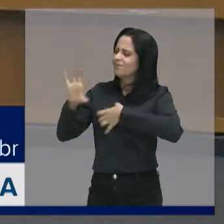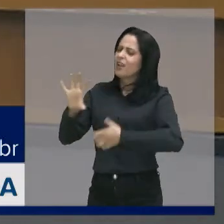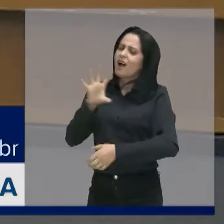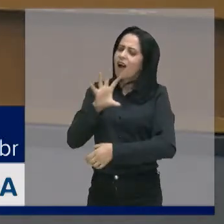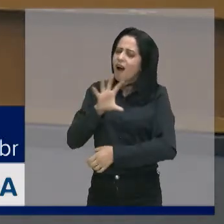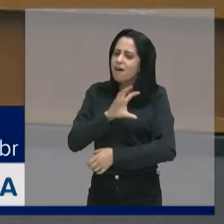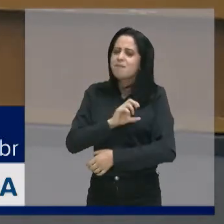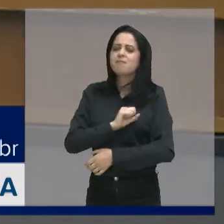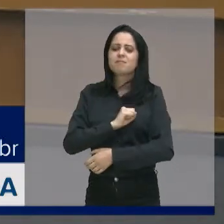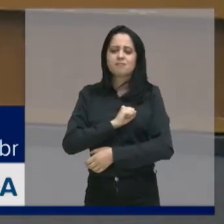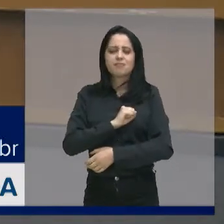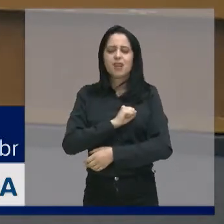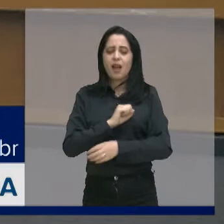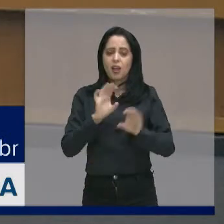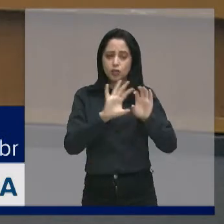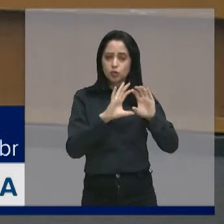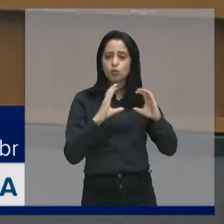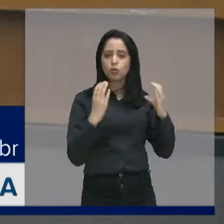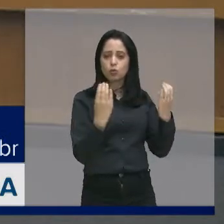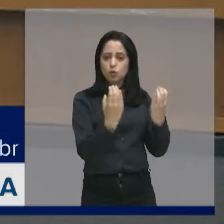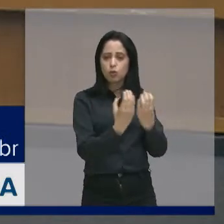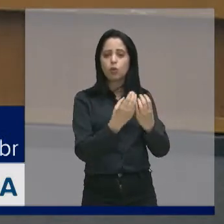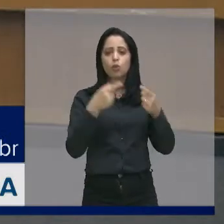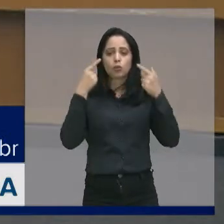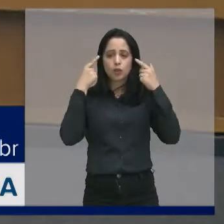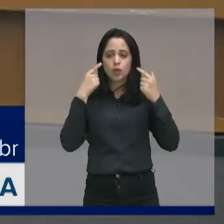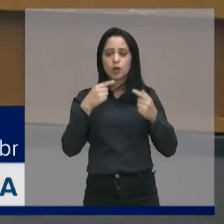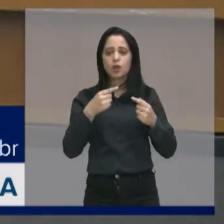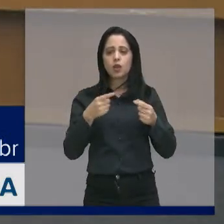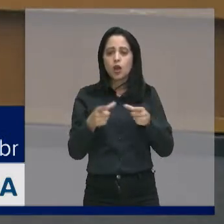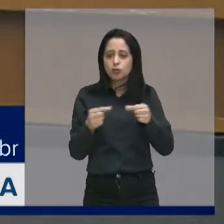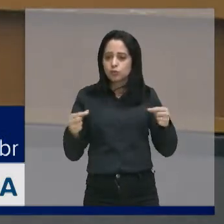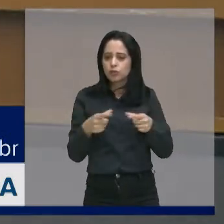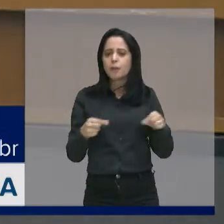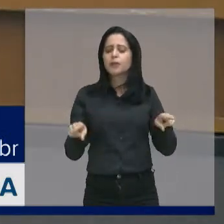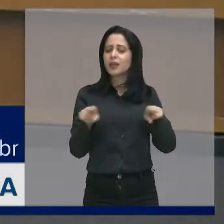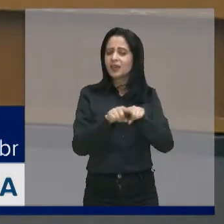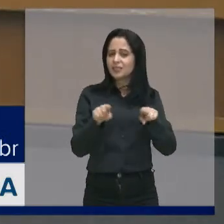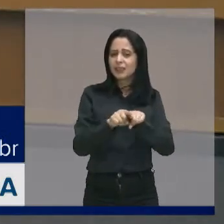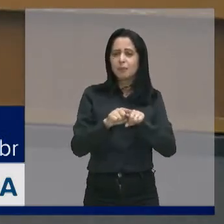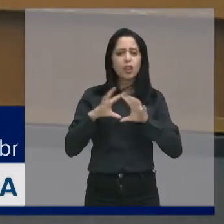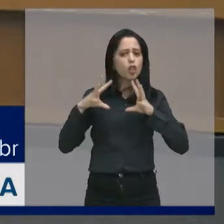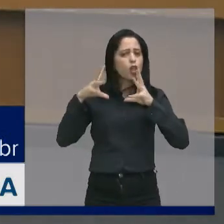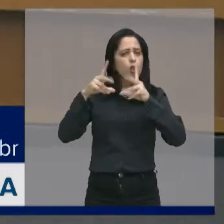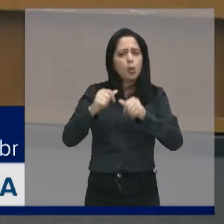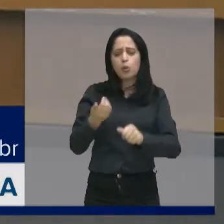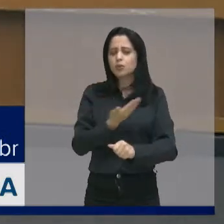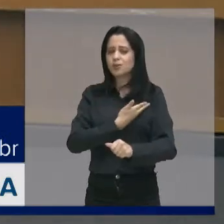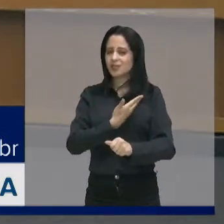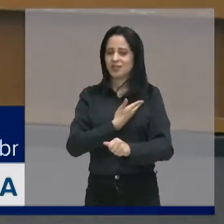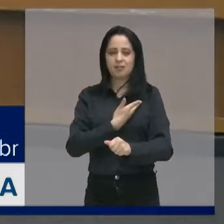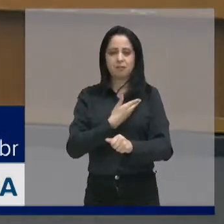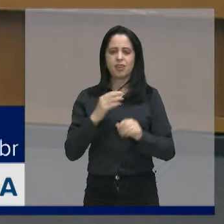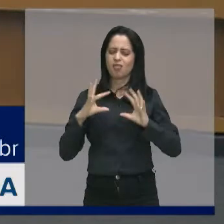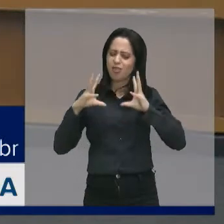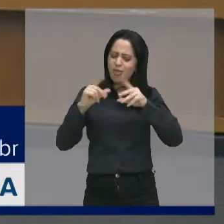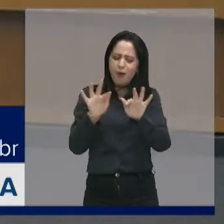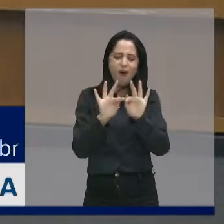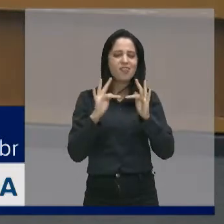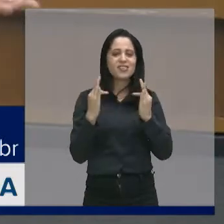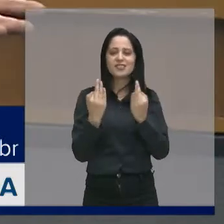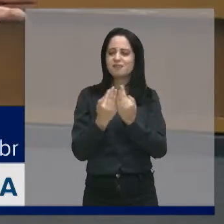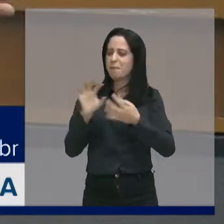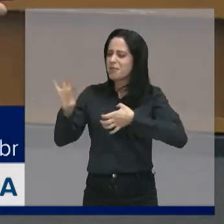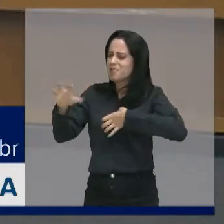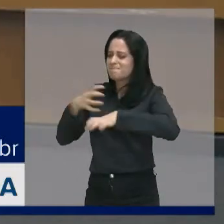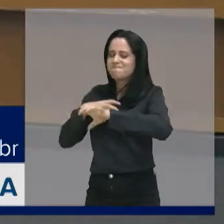colônia japonesa, mas também pelos seus amigos, pelas pessoas que todo dia